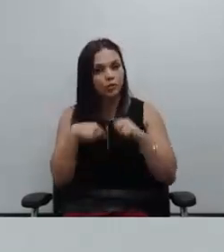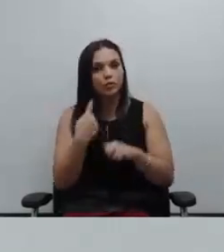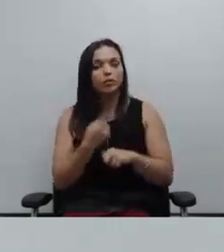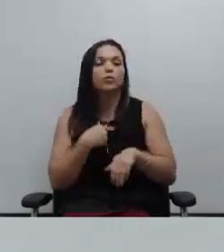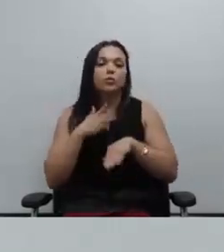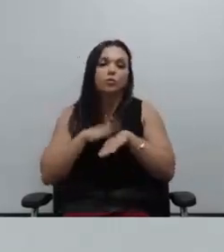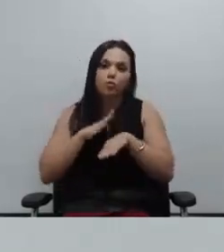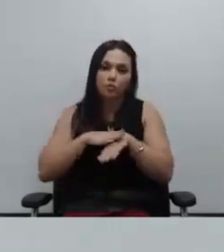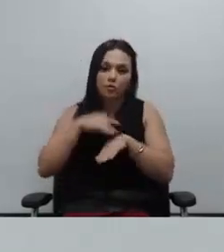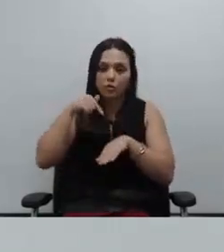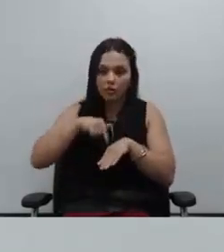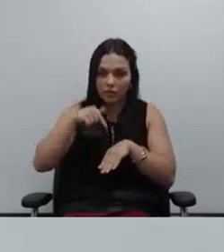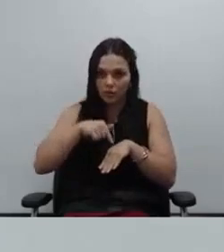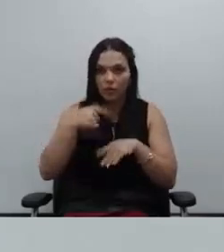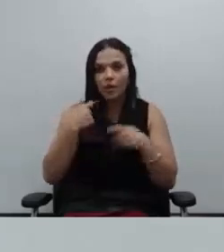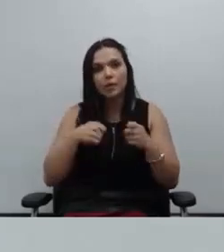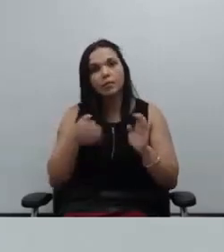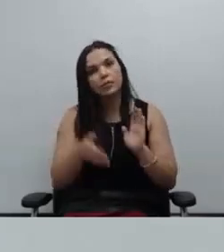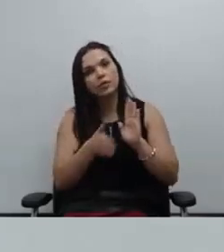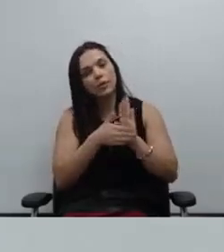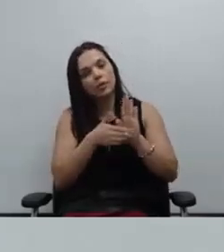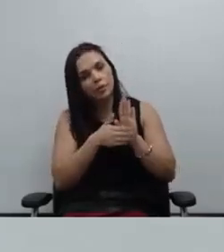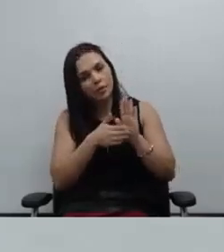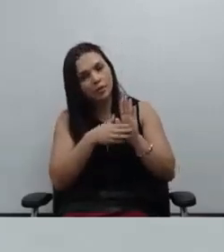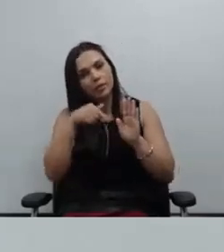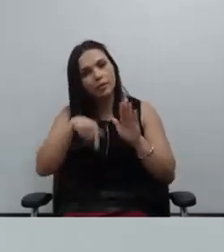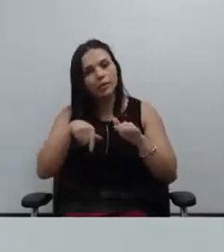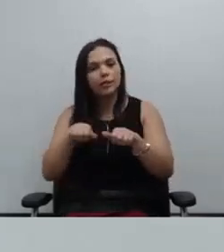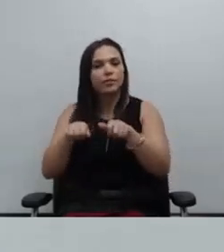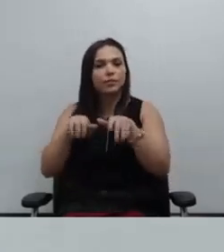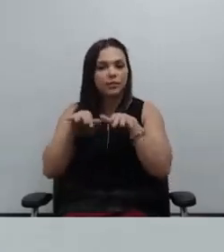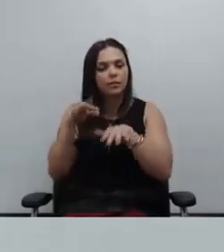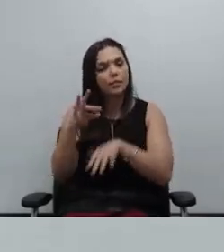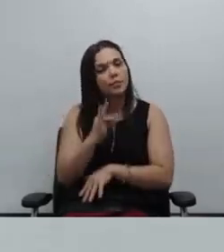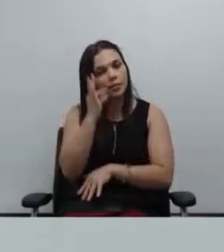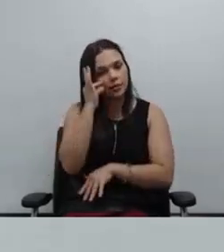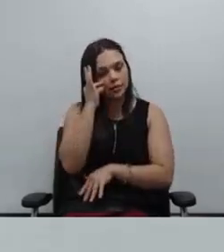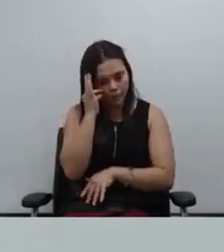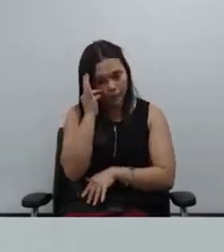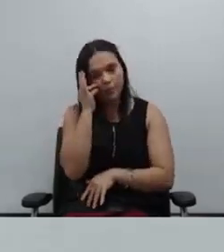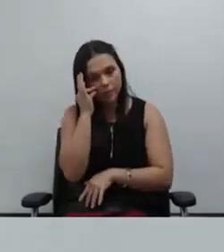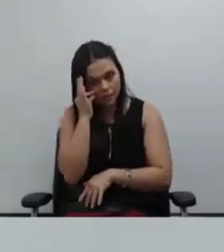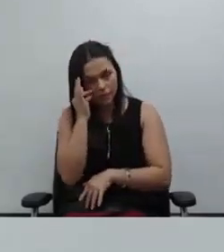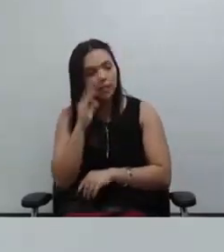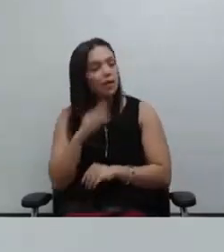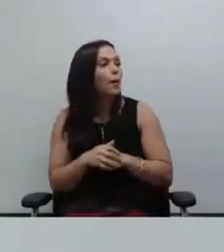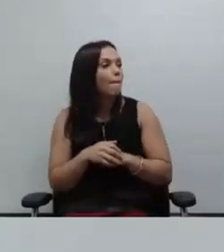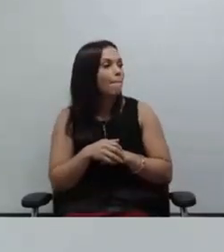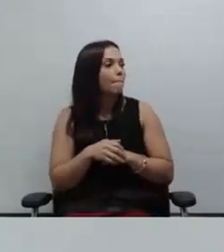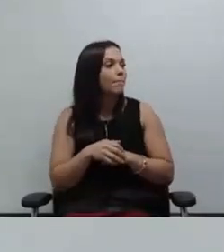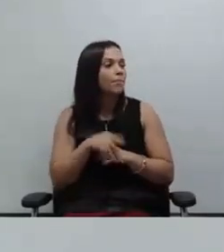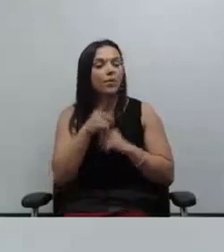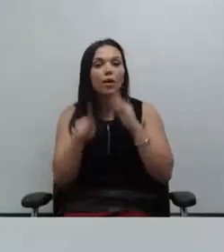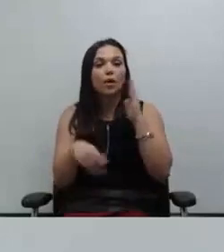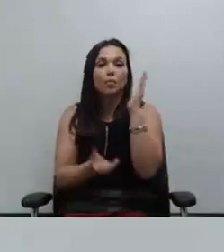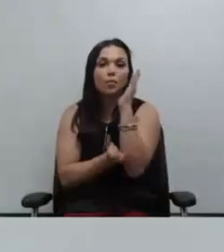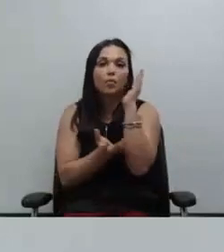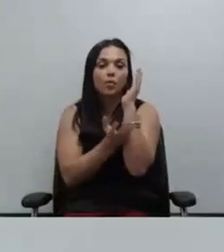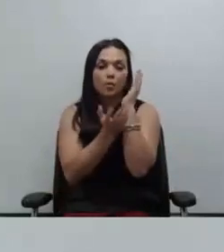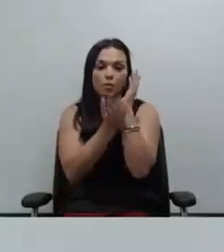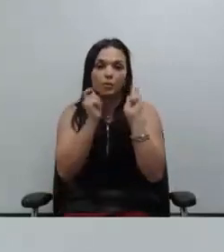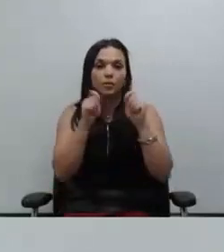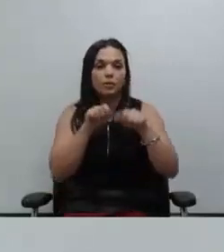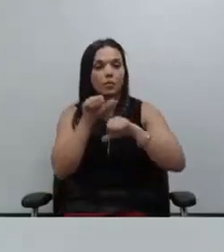nesse colegiado, e aí tem que trazer para a pauta da sessão presencial, mas acho que isso é uma burocracia aí que a gente pode rever